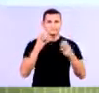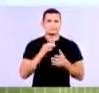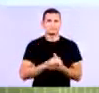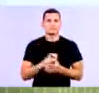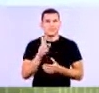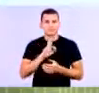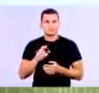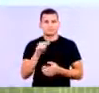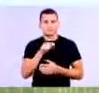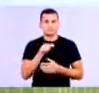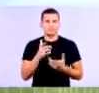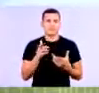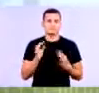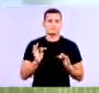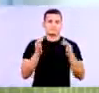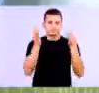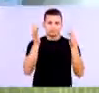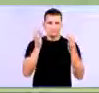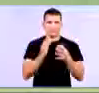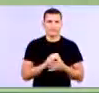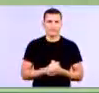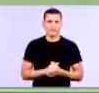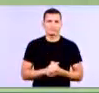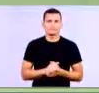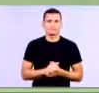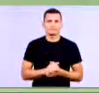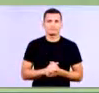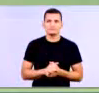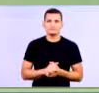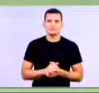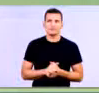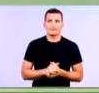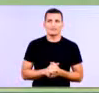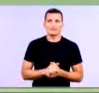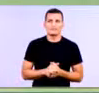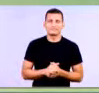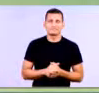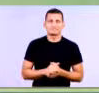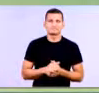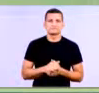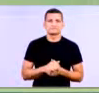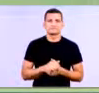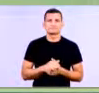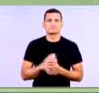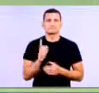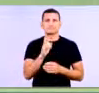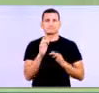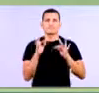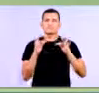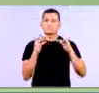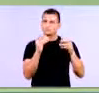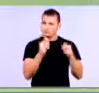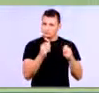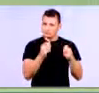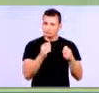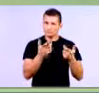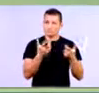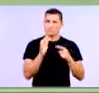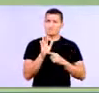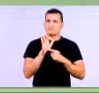daquelas tecnologias de forma segura. Então, veja bem, nem todas as características aqui